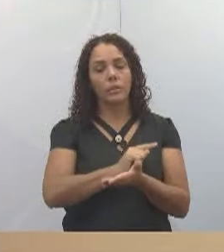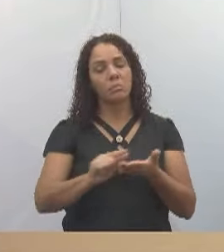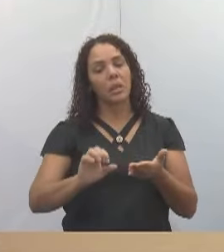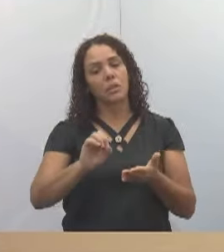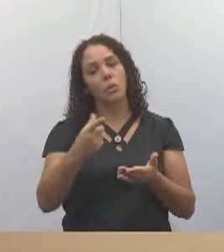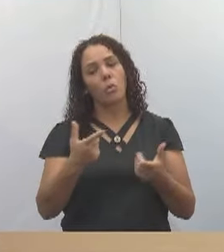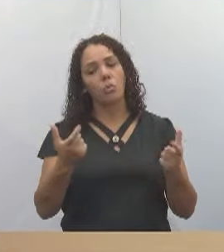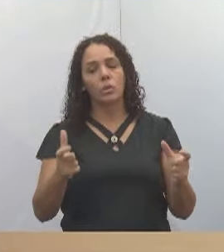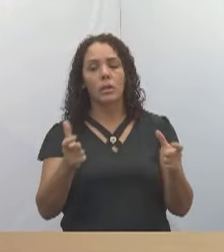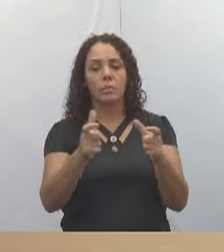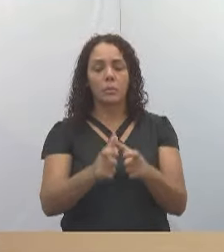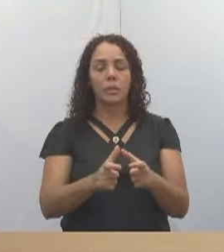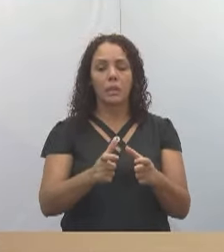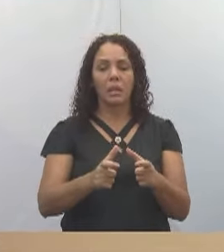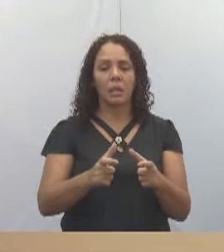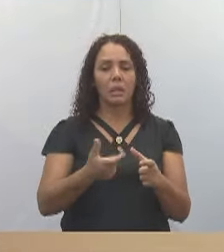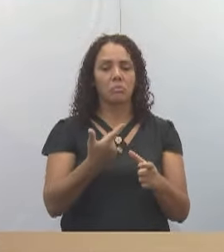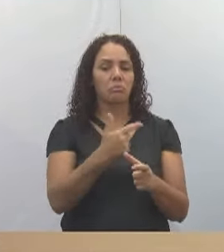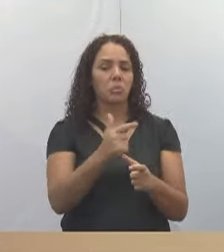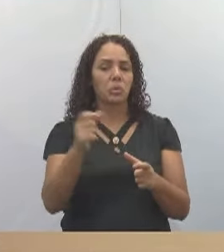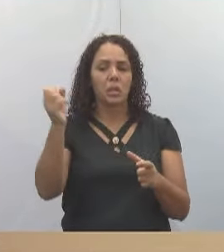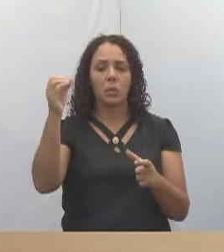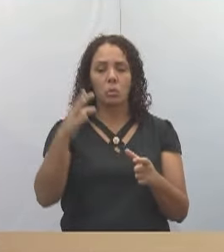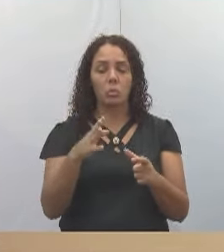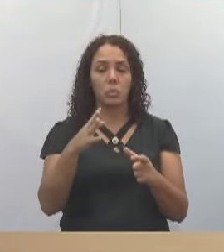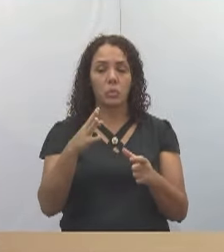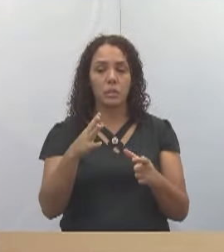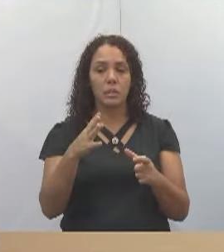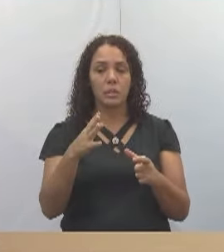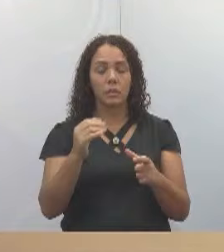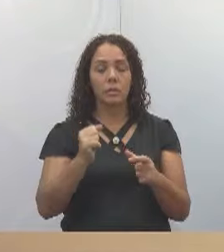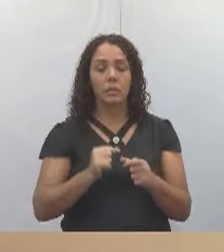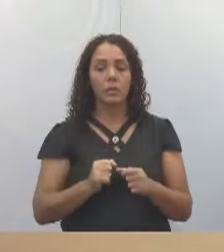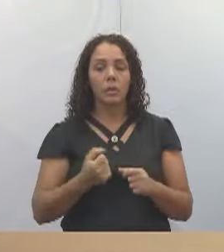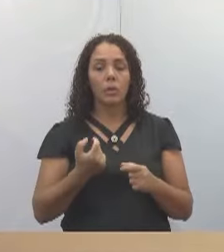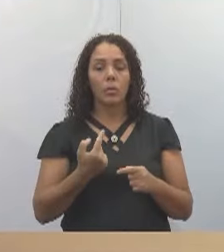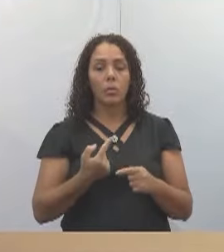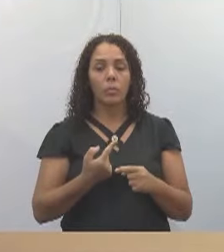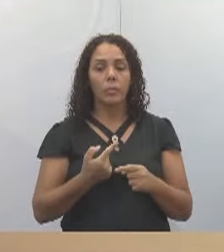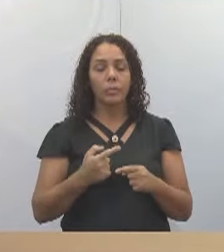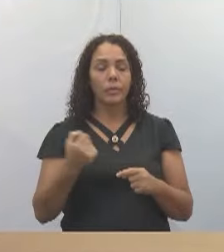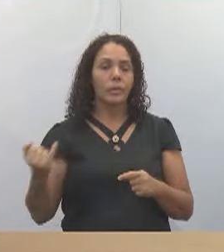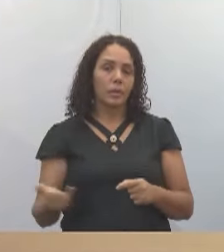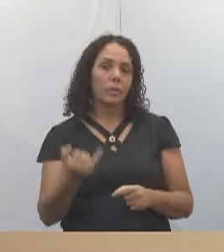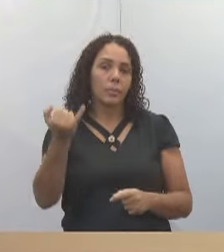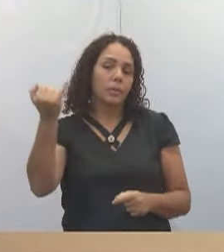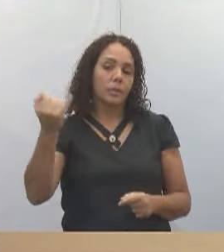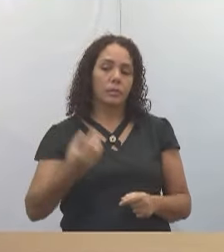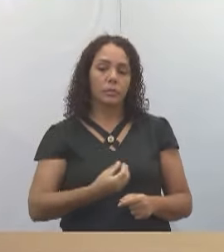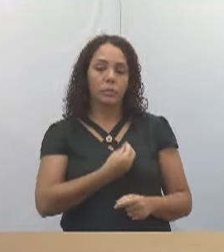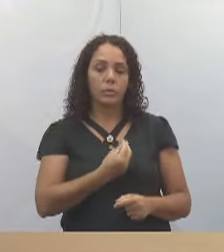ar, luminosidade ou sombra, para a manutenção de uma vida digna.